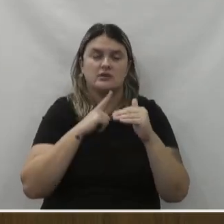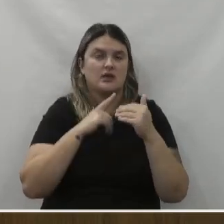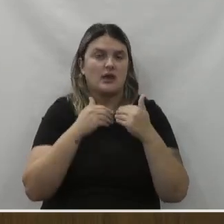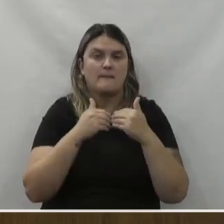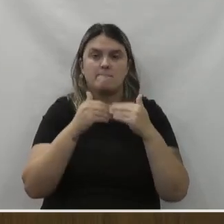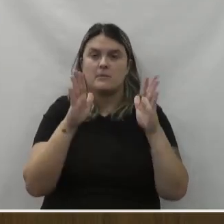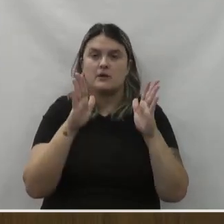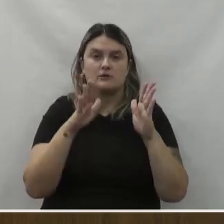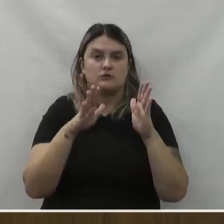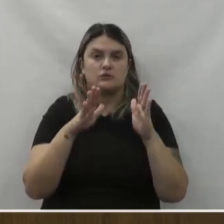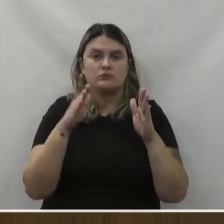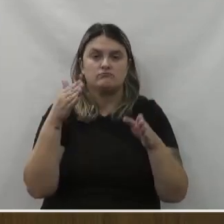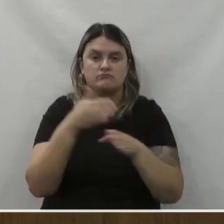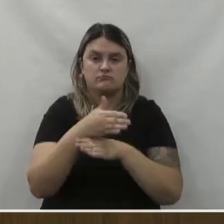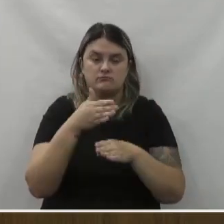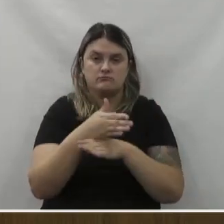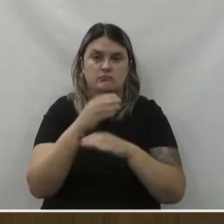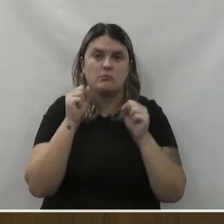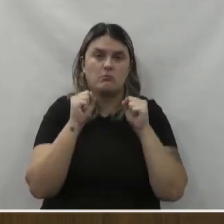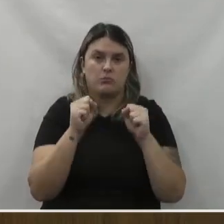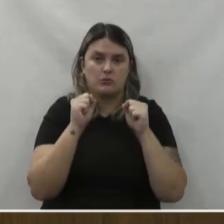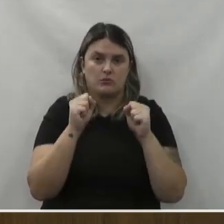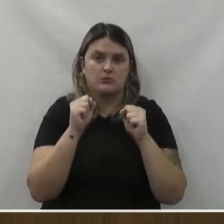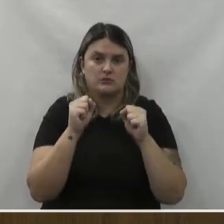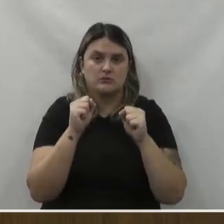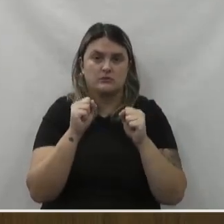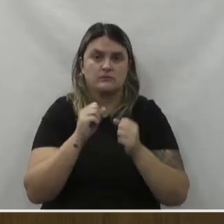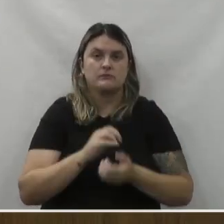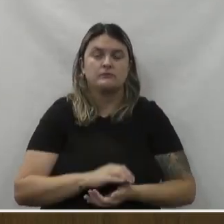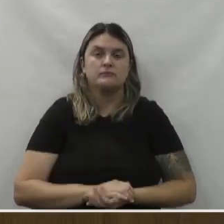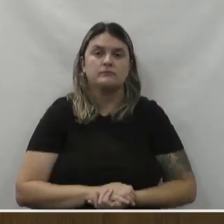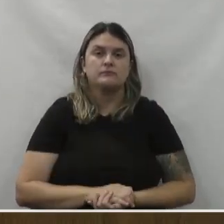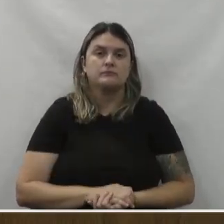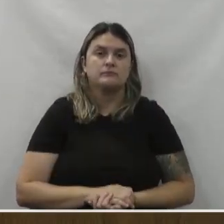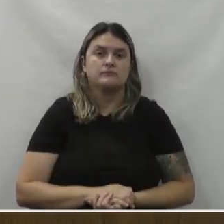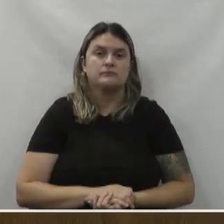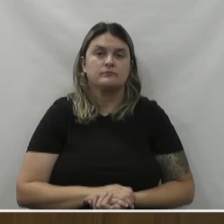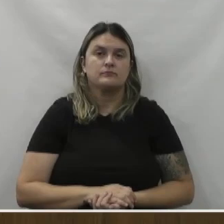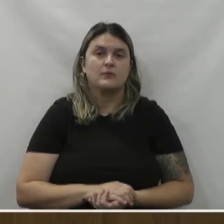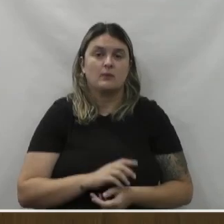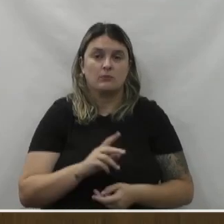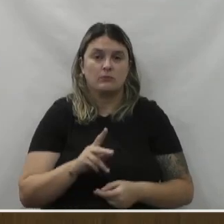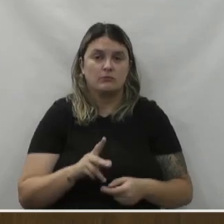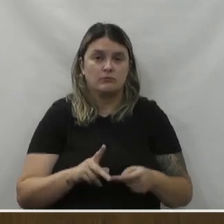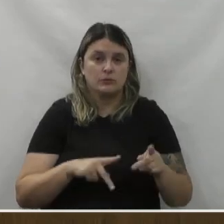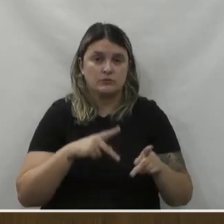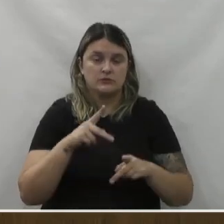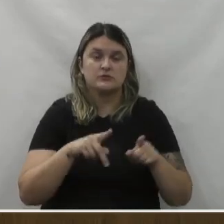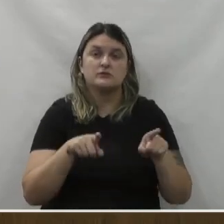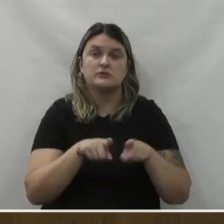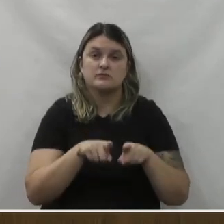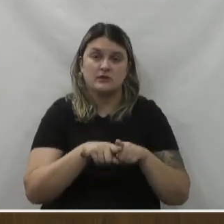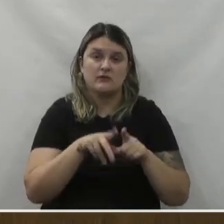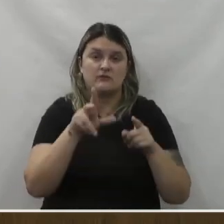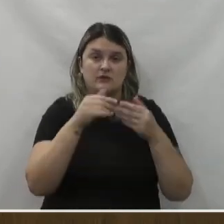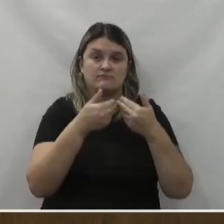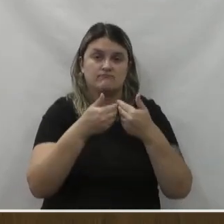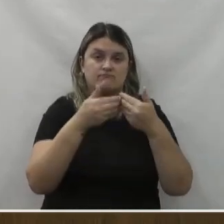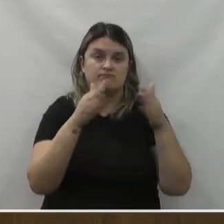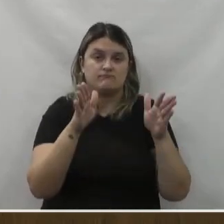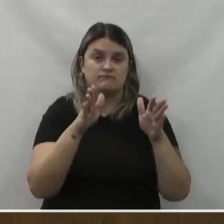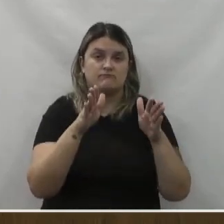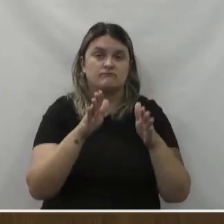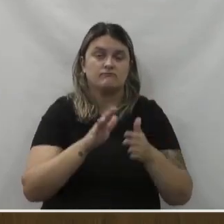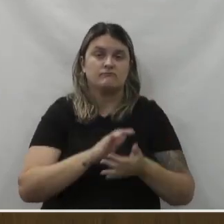Público participar, todos os vereadores com certeza estarão presentes, a população estará aberto também